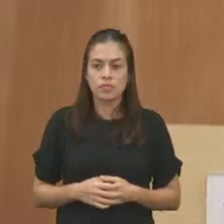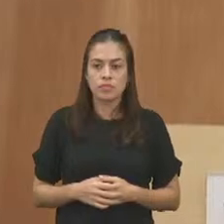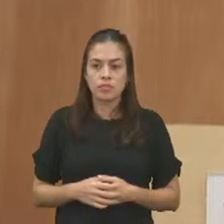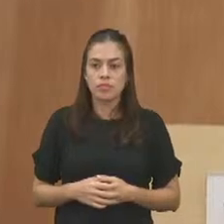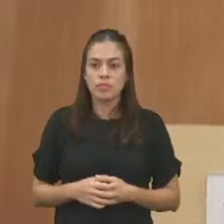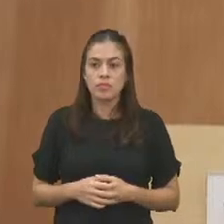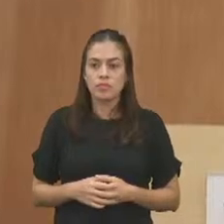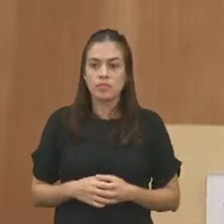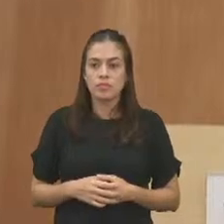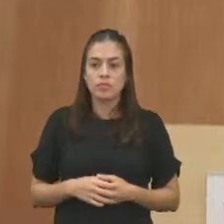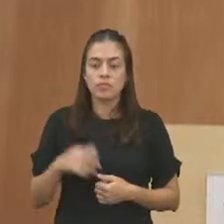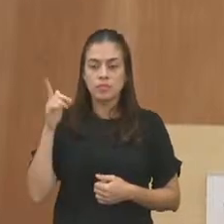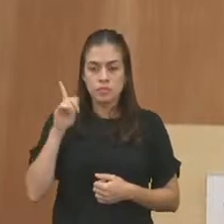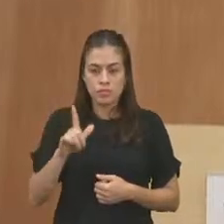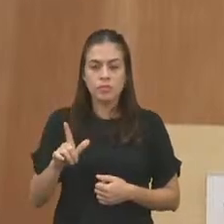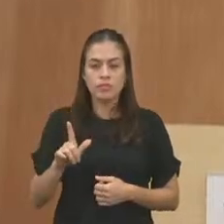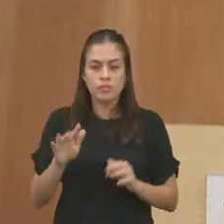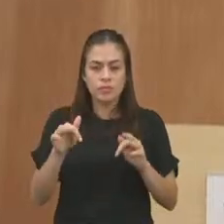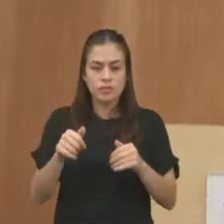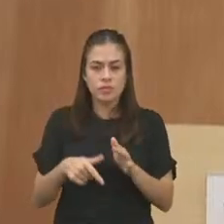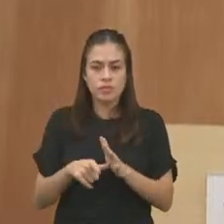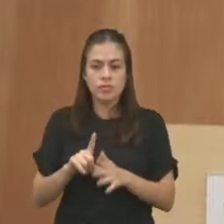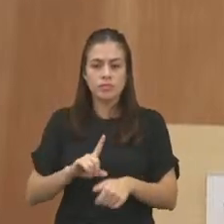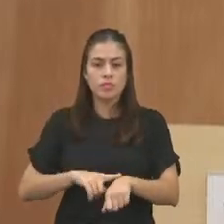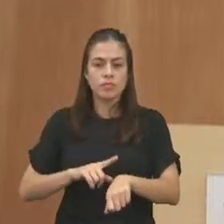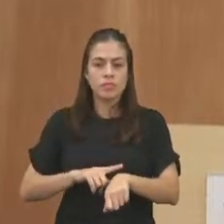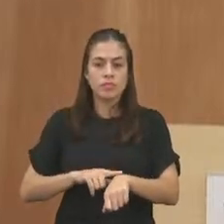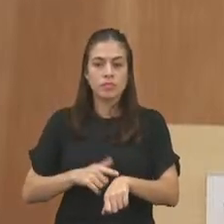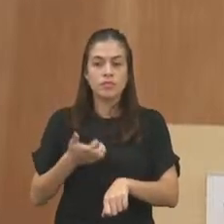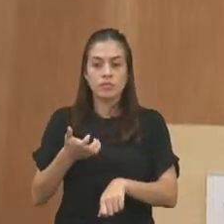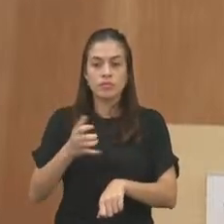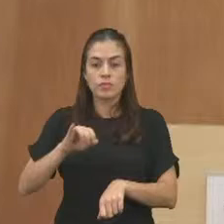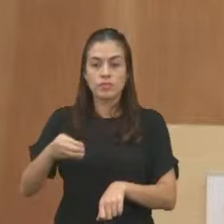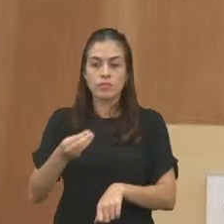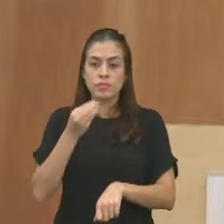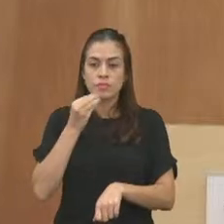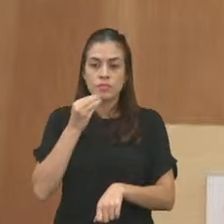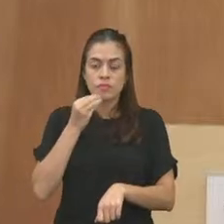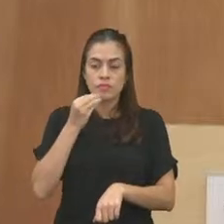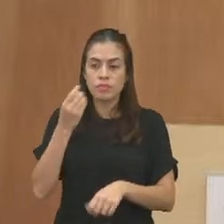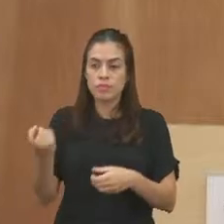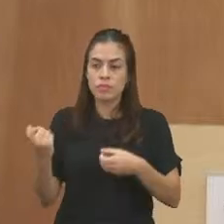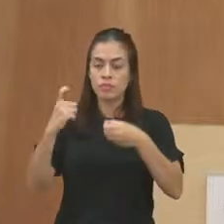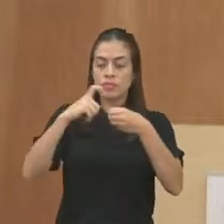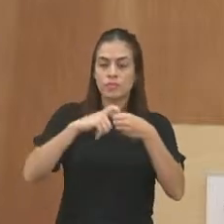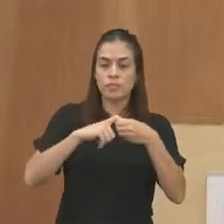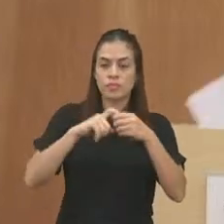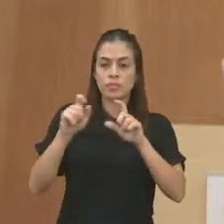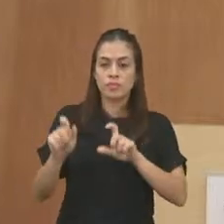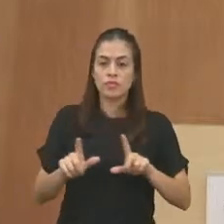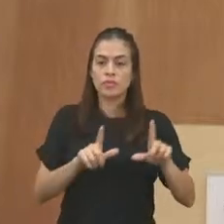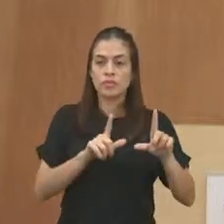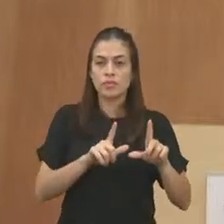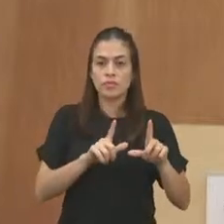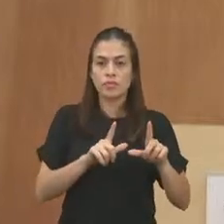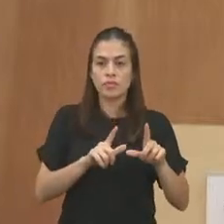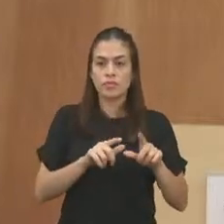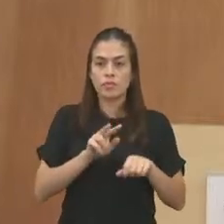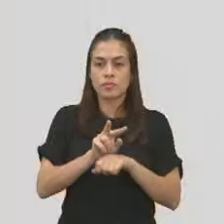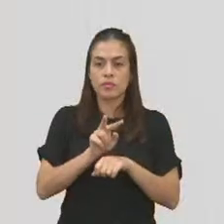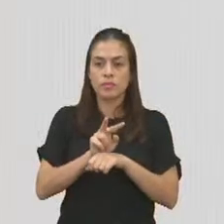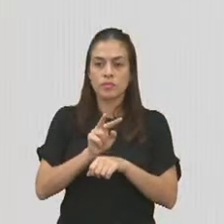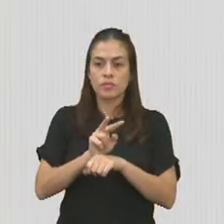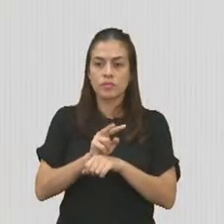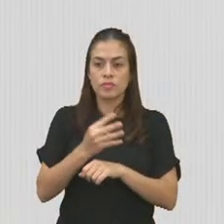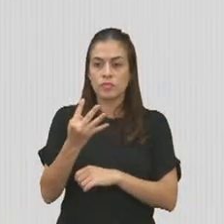conseguindo finalizar aí antes do tempo previsto. Então, eu queria aproveitar, se puder voltar ao slide sobre zeladoria, que é o slide